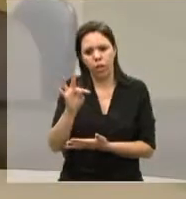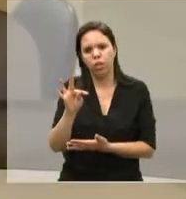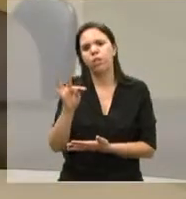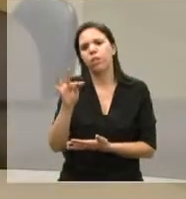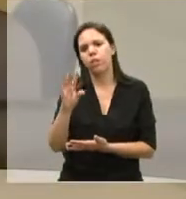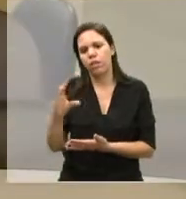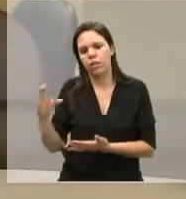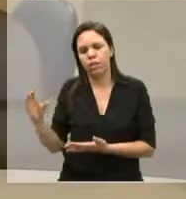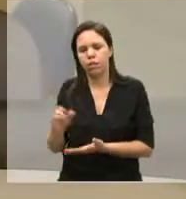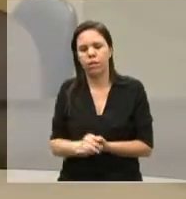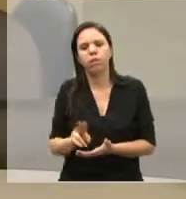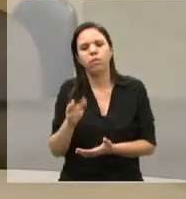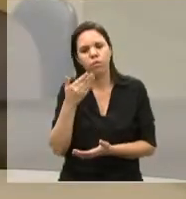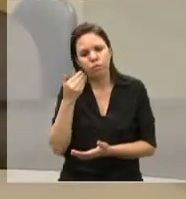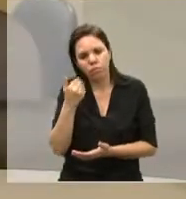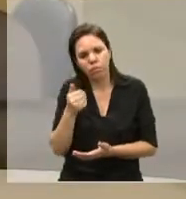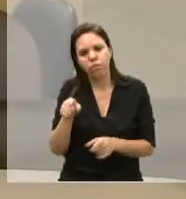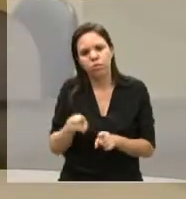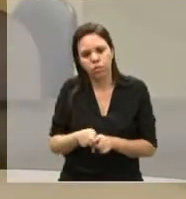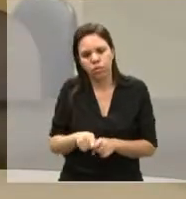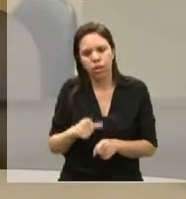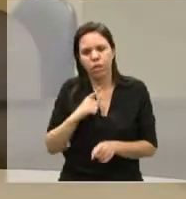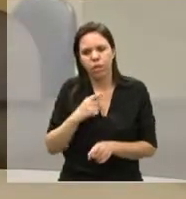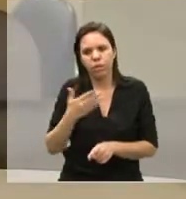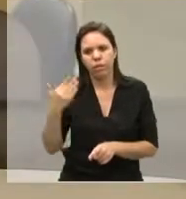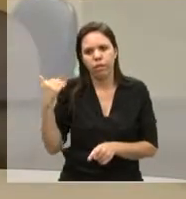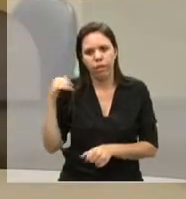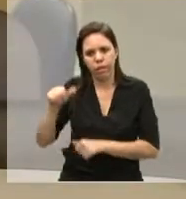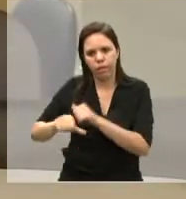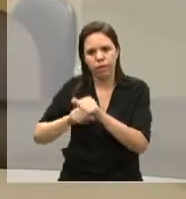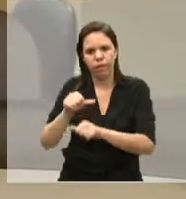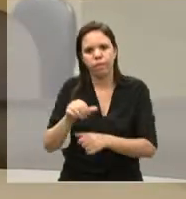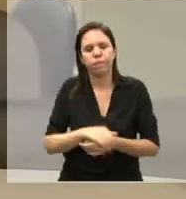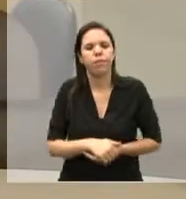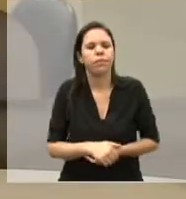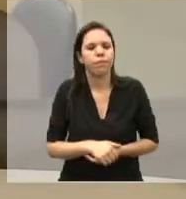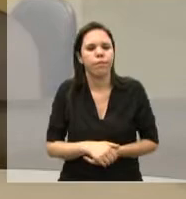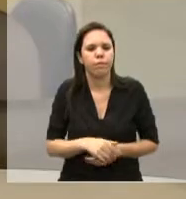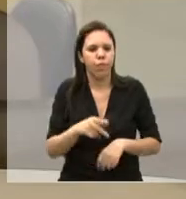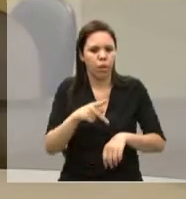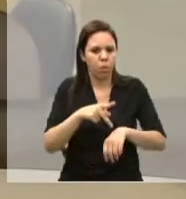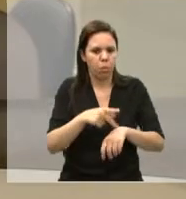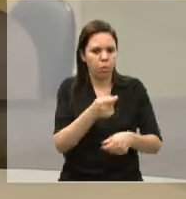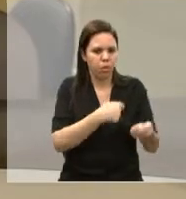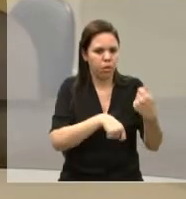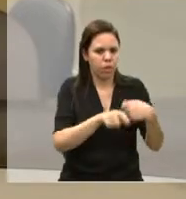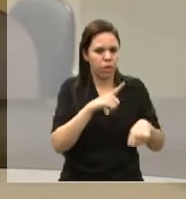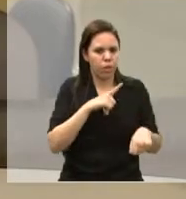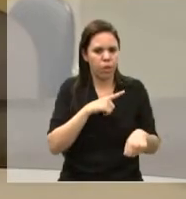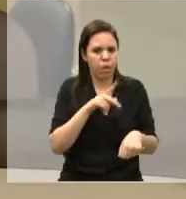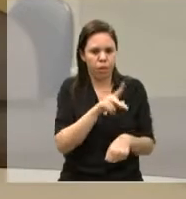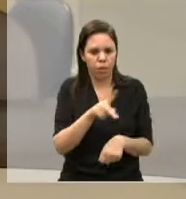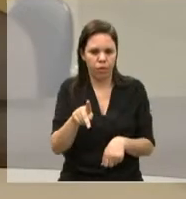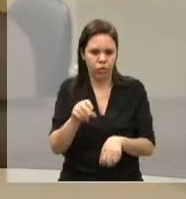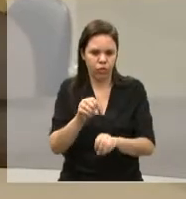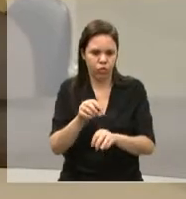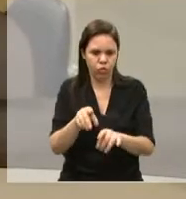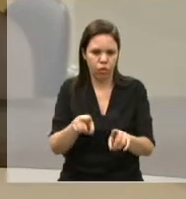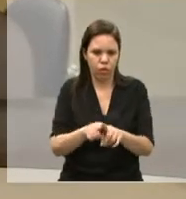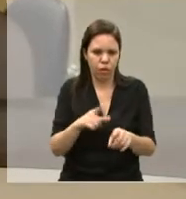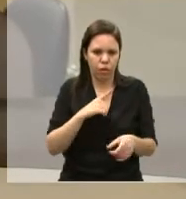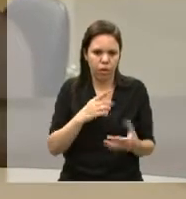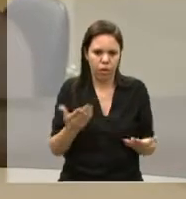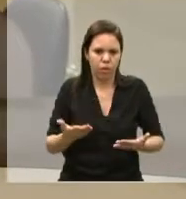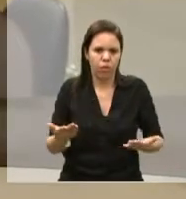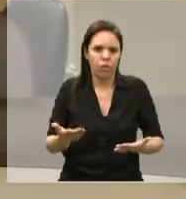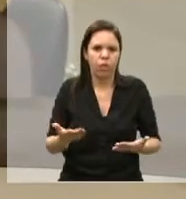para ser consumido. E houve também uma grande transformação na pós-ADM, especificamente onde eu leciono, é que existe agora